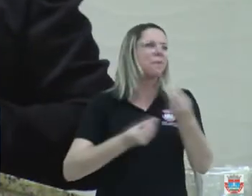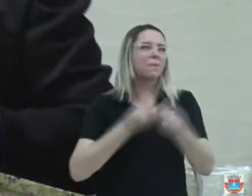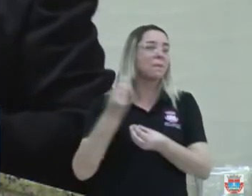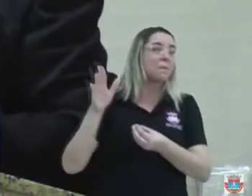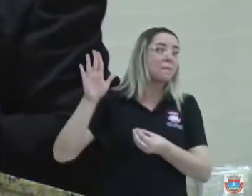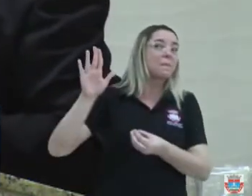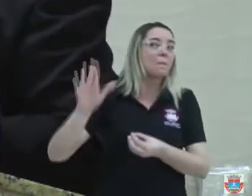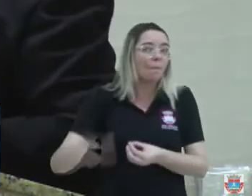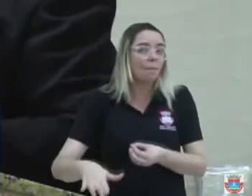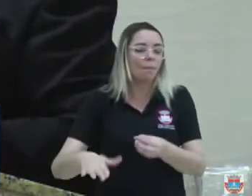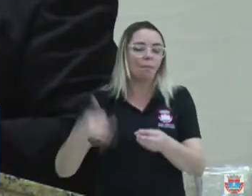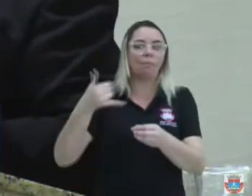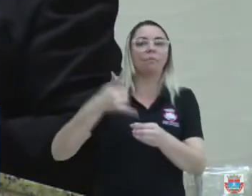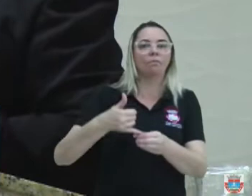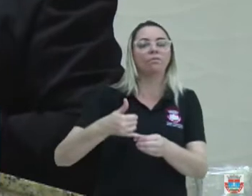no nosso Brasil.